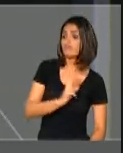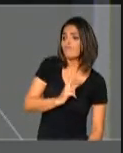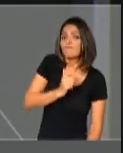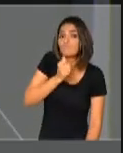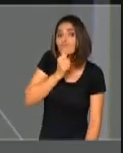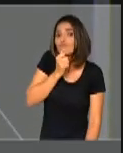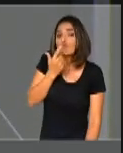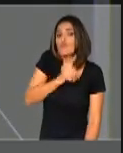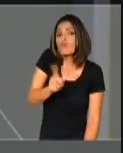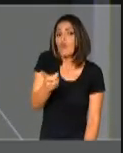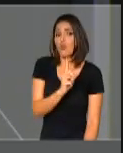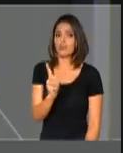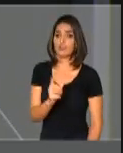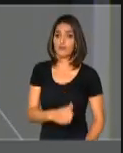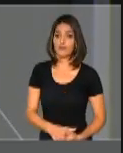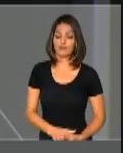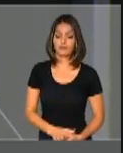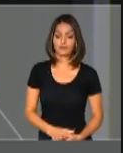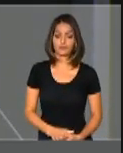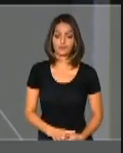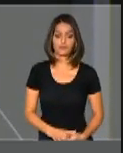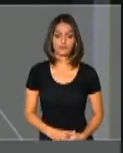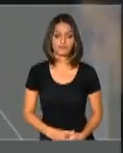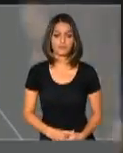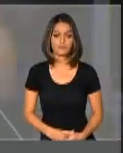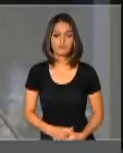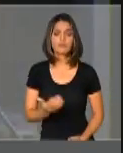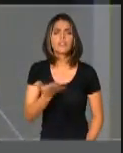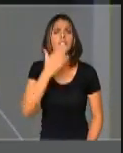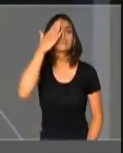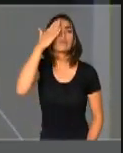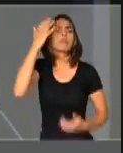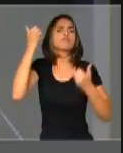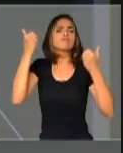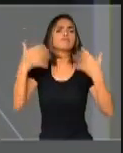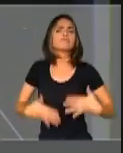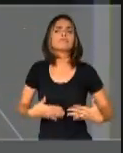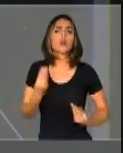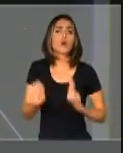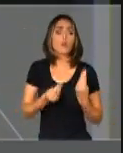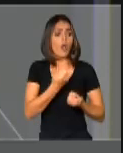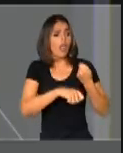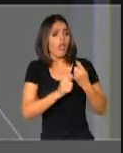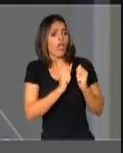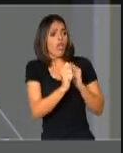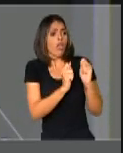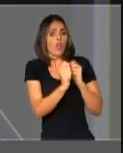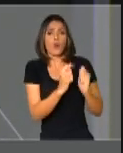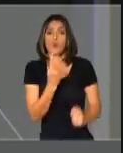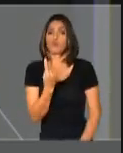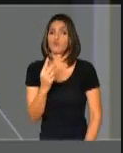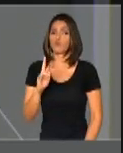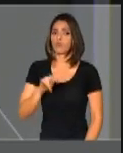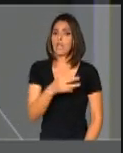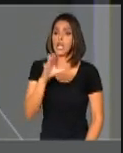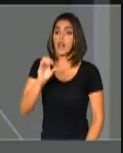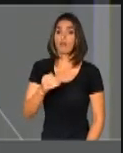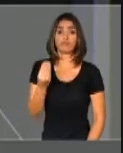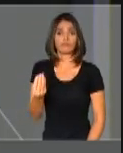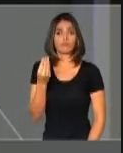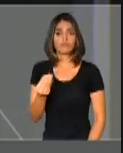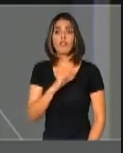seguinte, deputado Camilo Capiberibe. Eu queria saber, na economia de 1 trilhão,